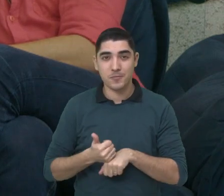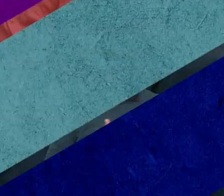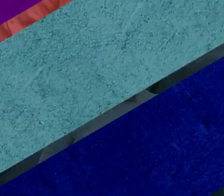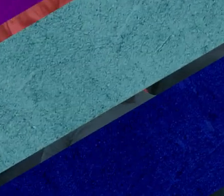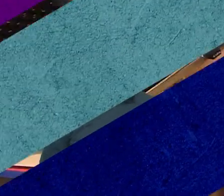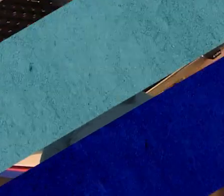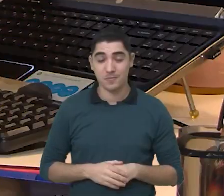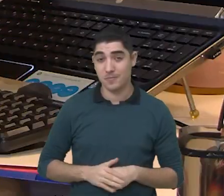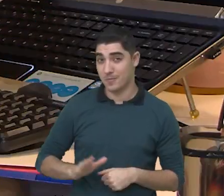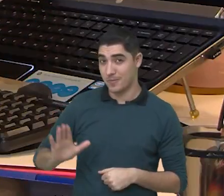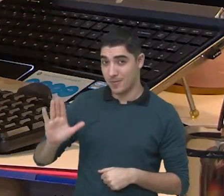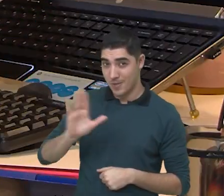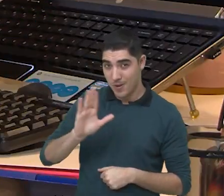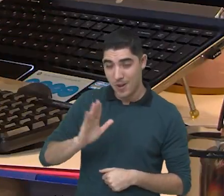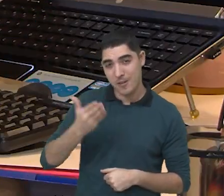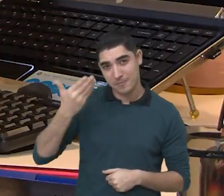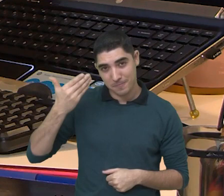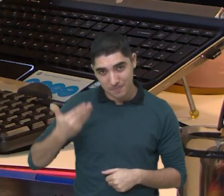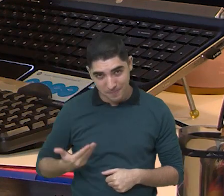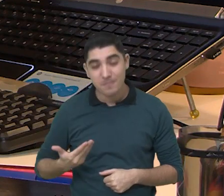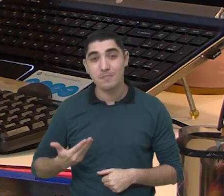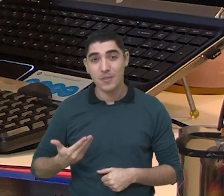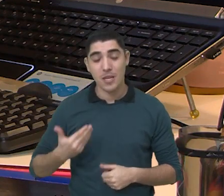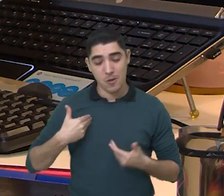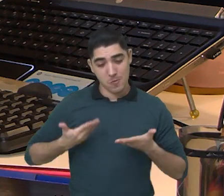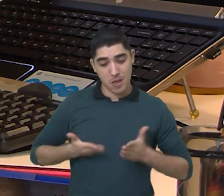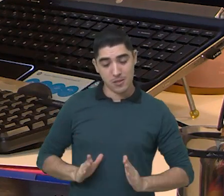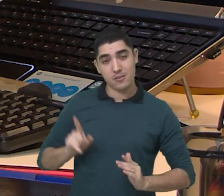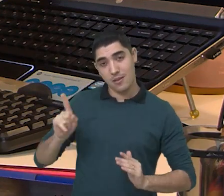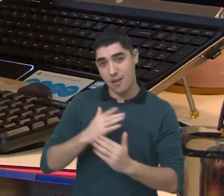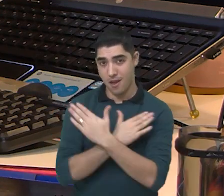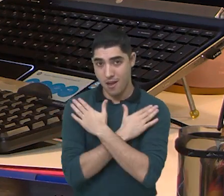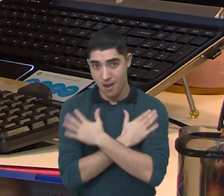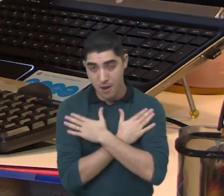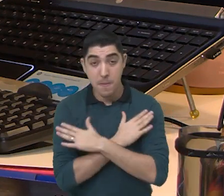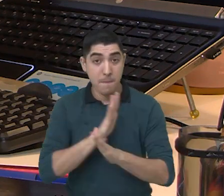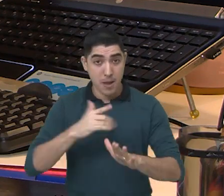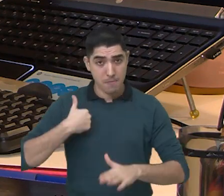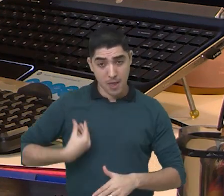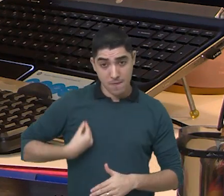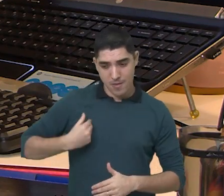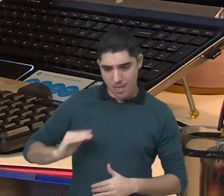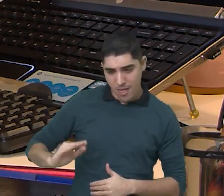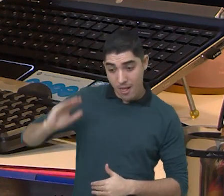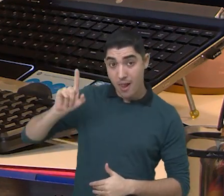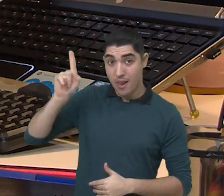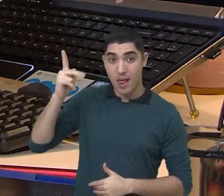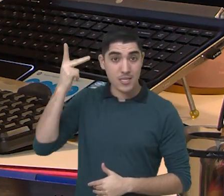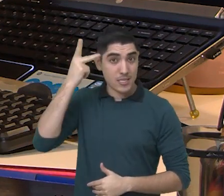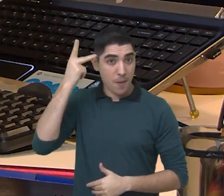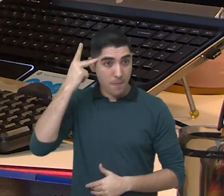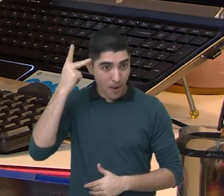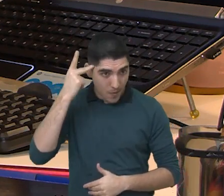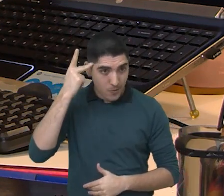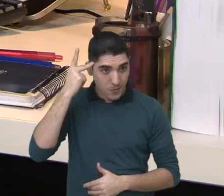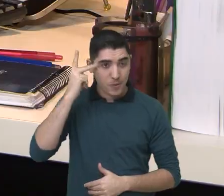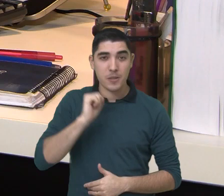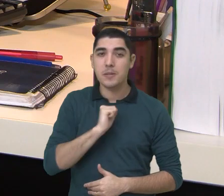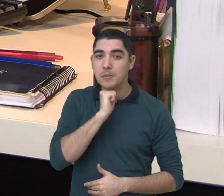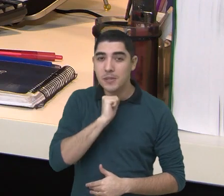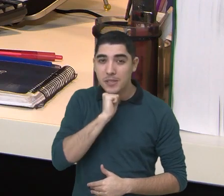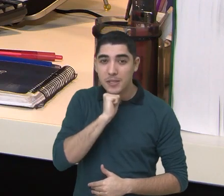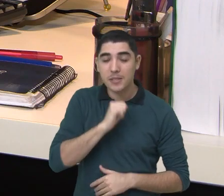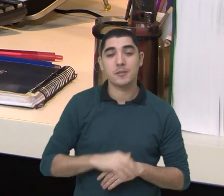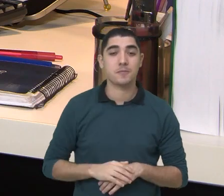de imóveis. Olá, eu sou Heloísa Zusternicolucci, nasci em Campos do Jordão, mas passei minha vida lá em São Paulo, no Ipiranga. O